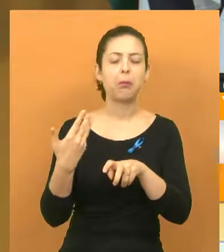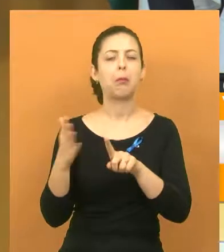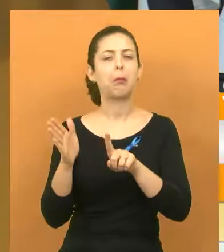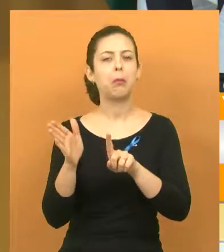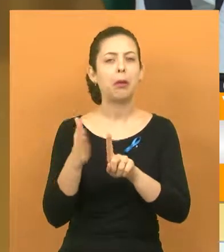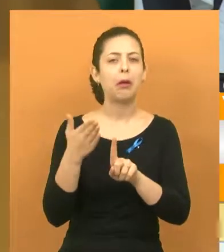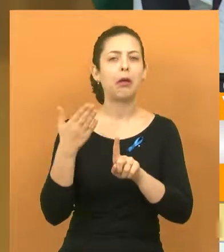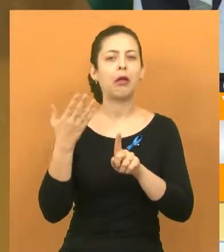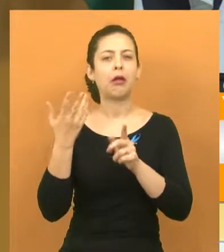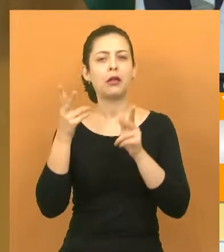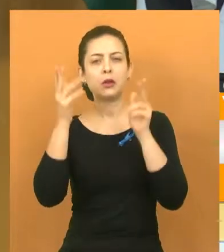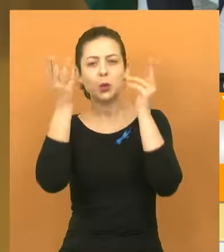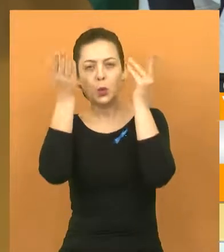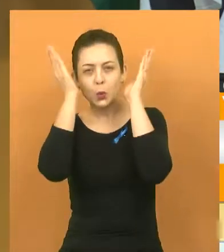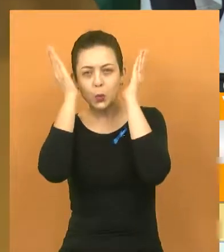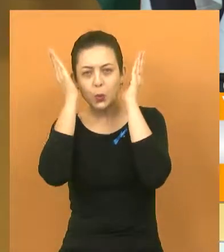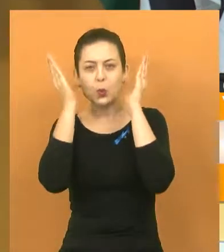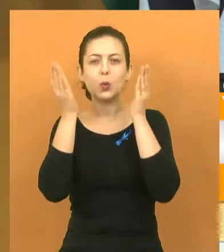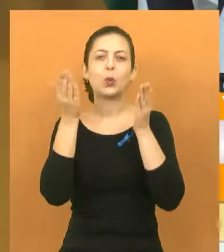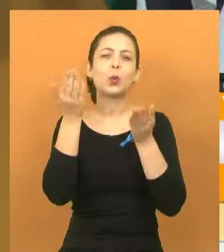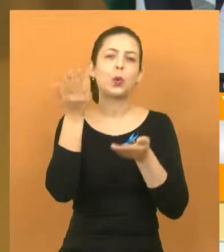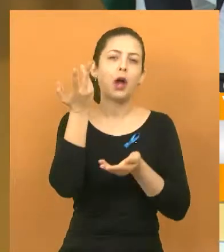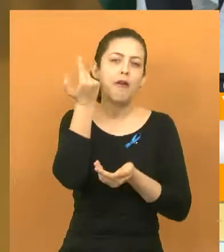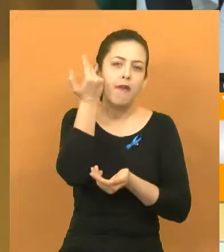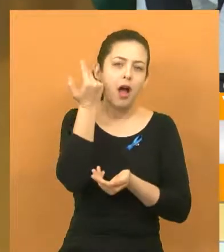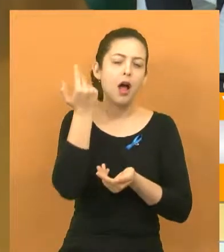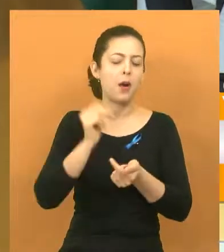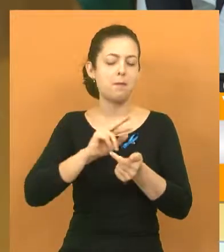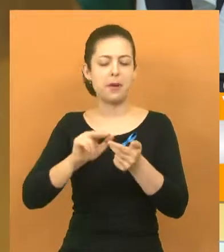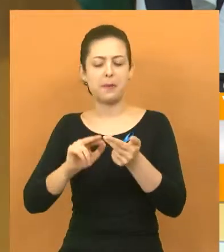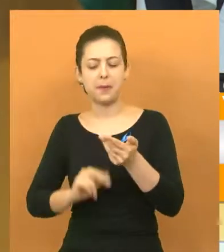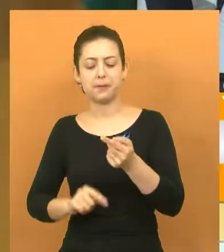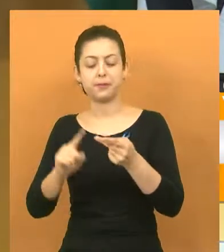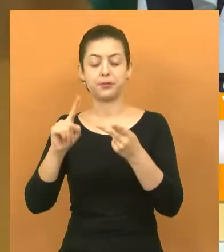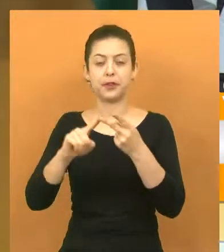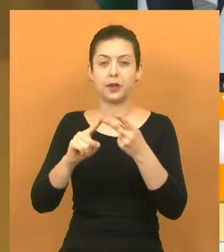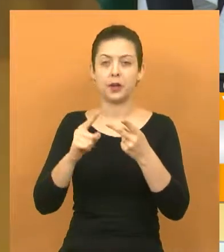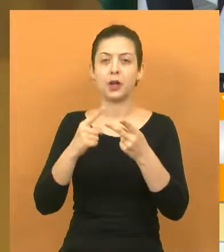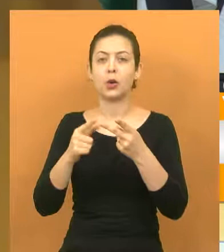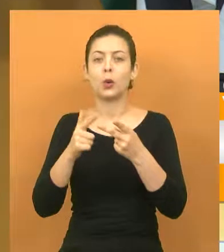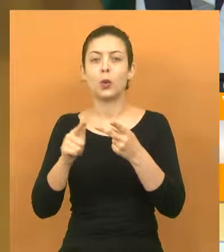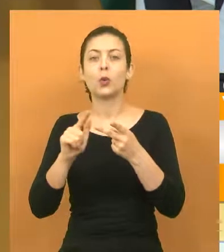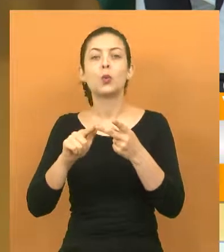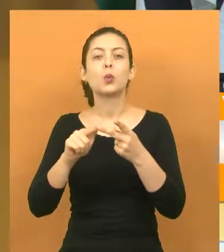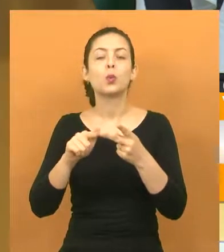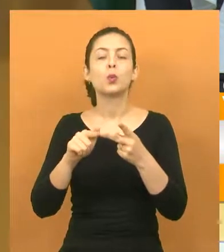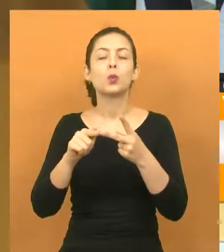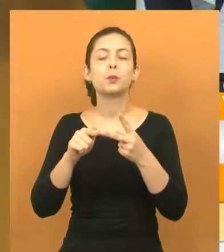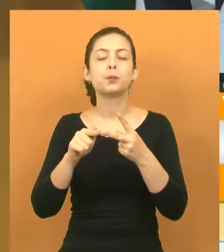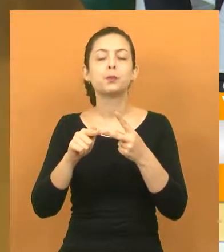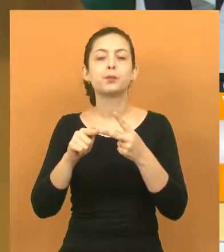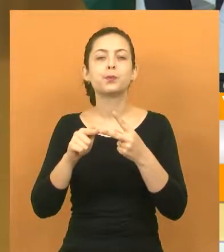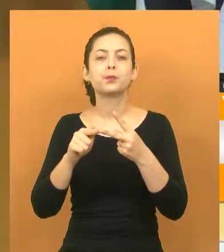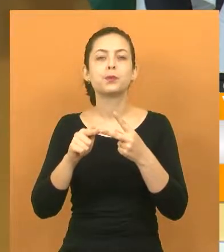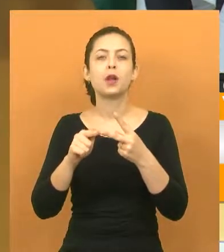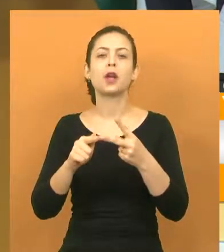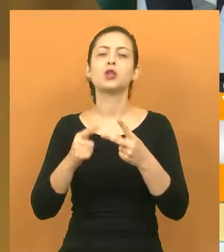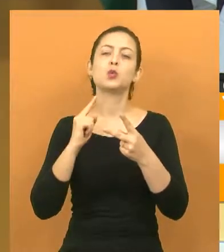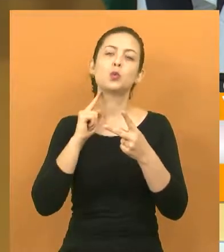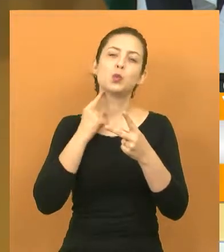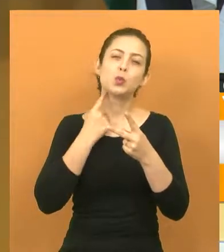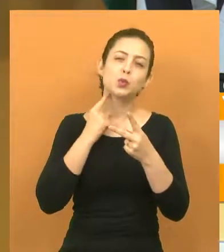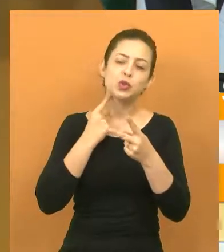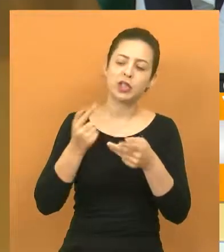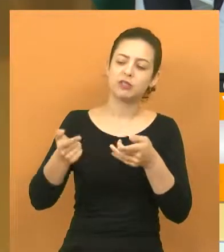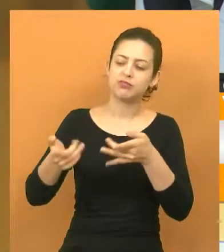né? As mulas e tudo mais. E o segundo, pela questão da